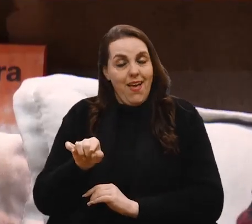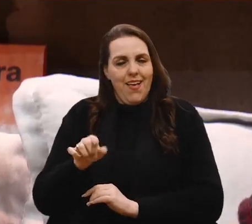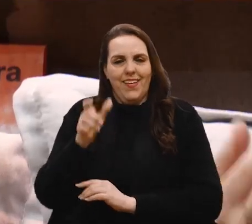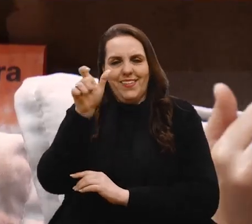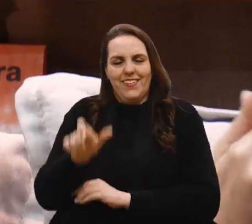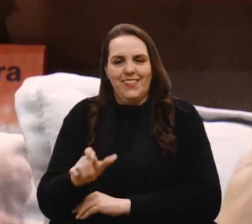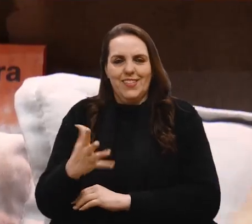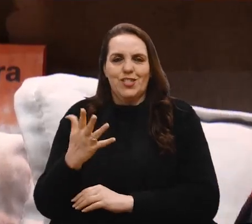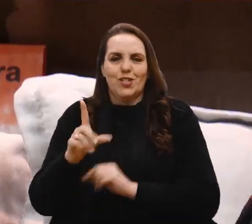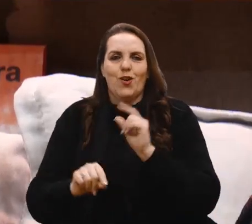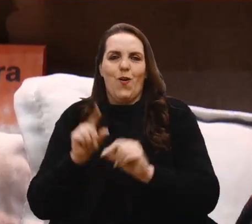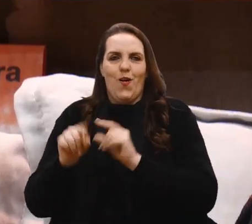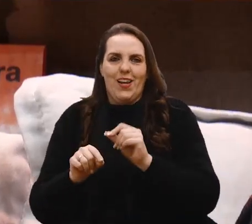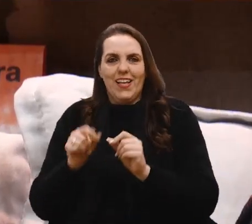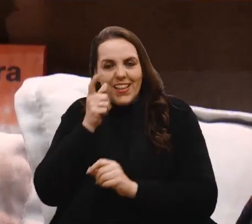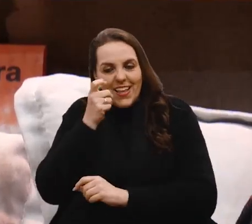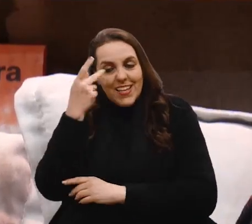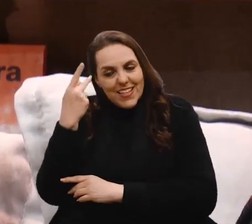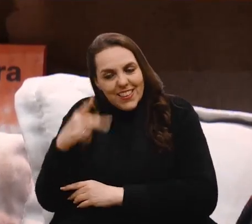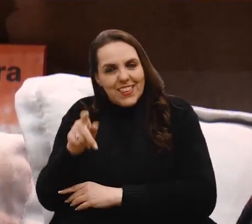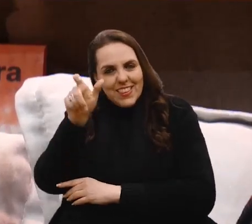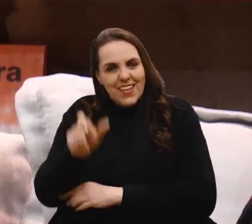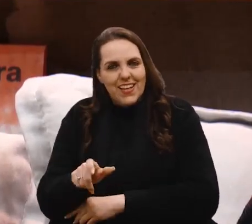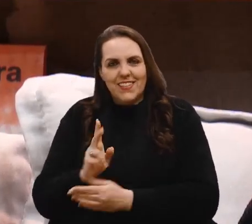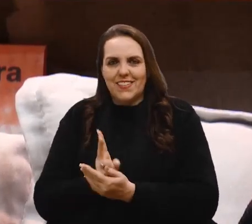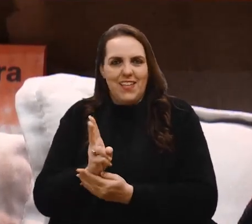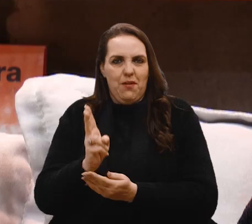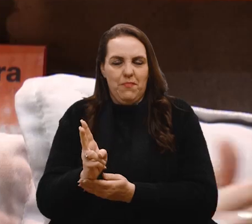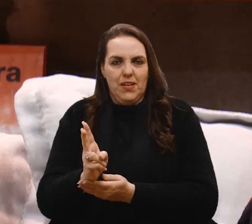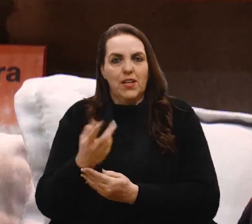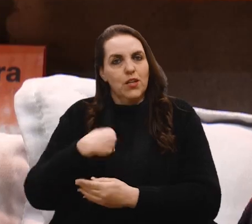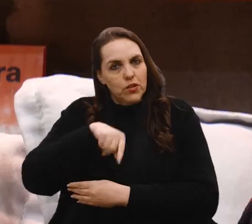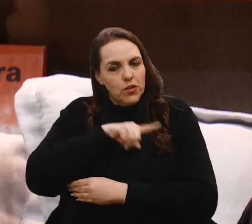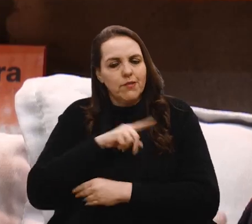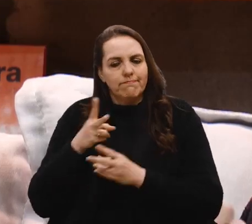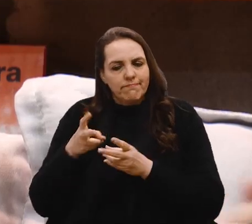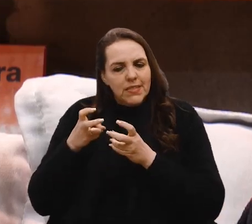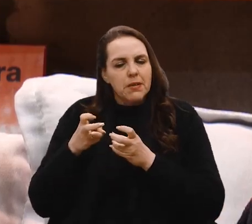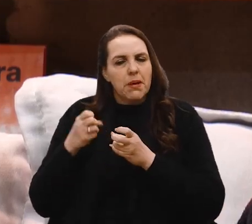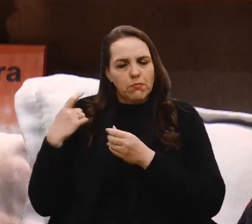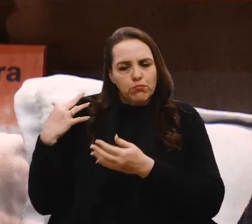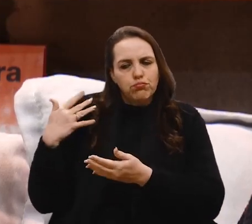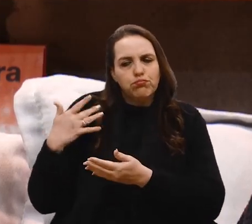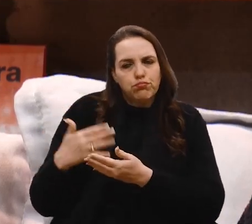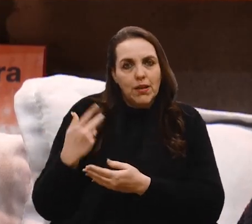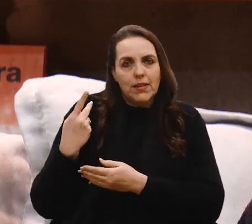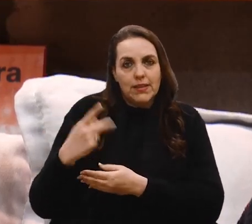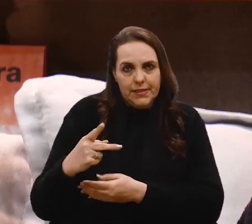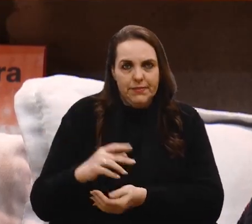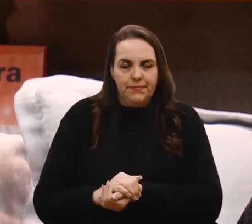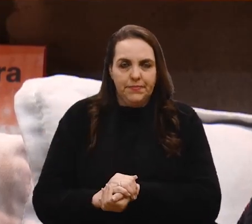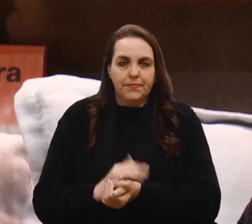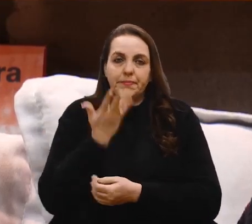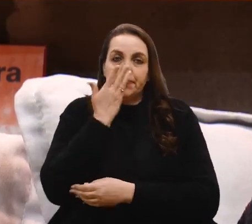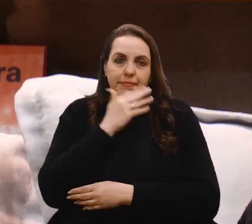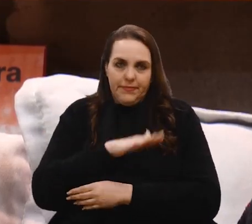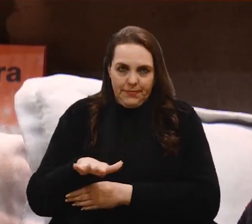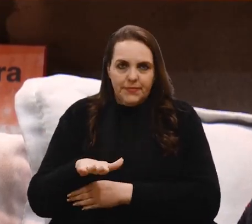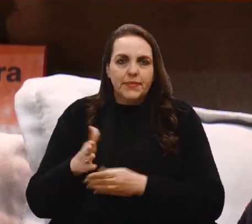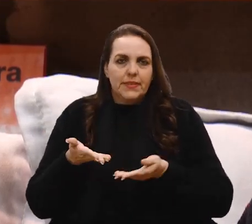Então, o interesse sempre é dele, né? Então, isso que a gente viu sempre ao longo de toda a história. Mas é uma criança que nasceu com